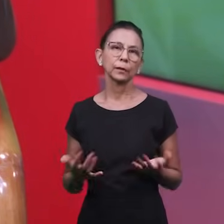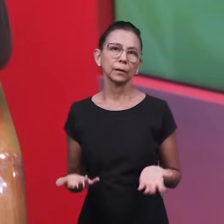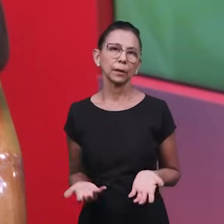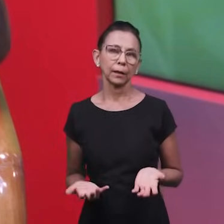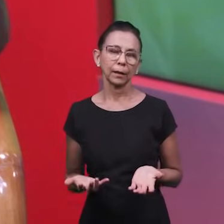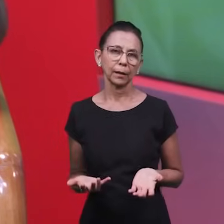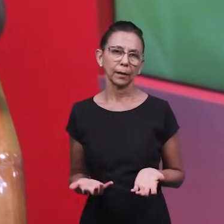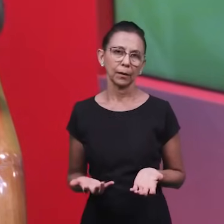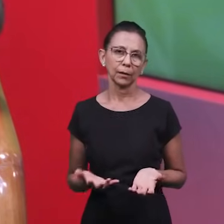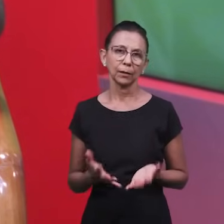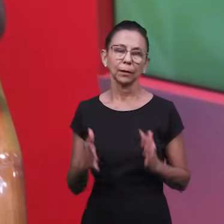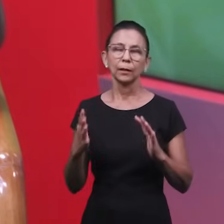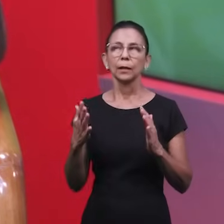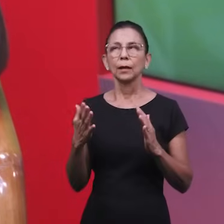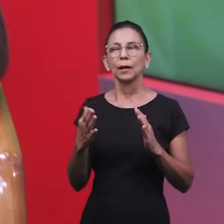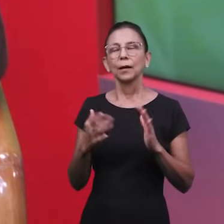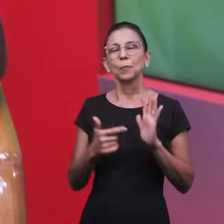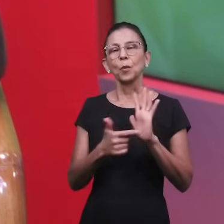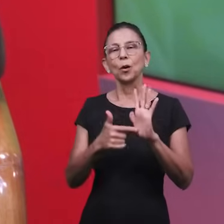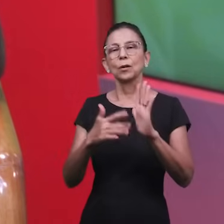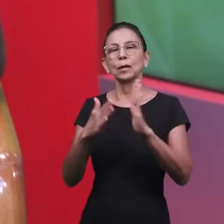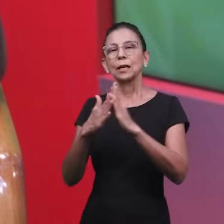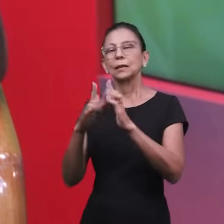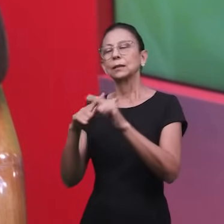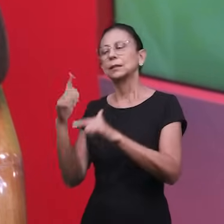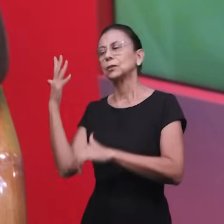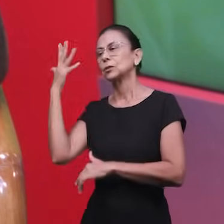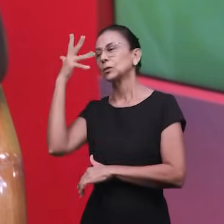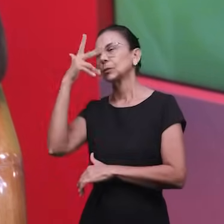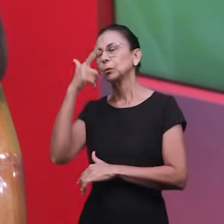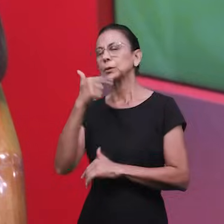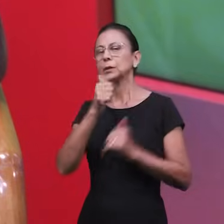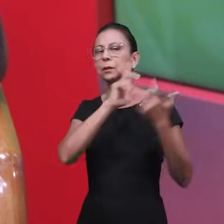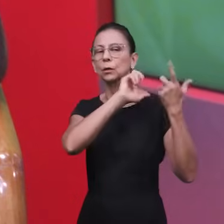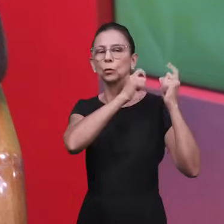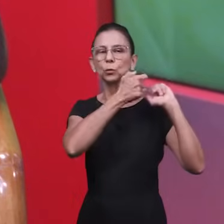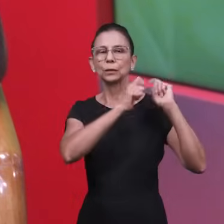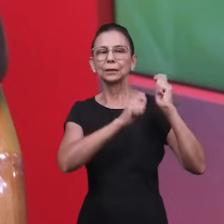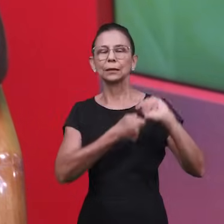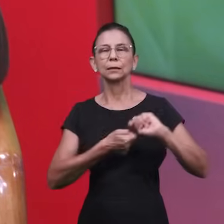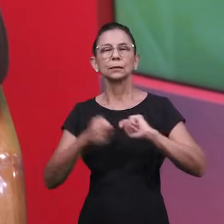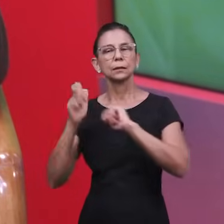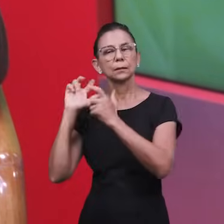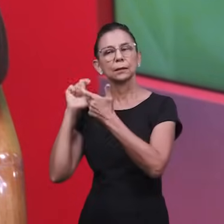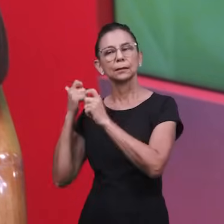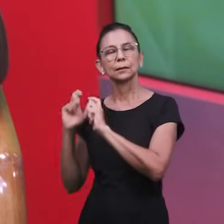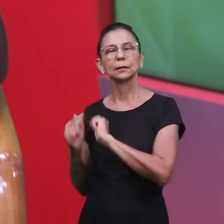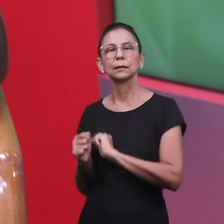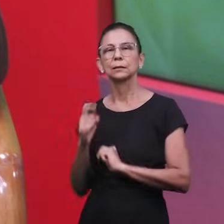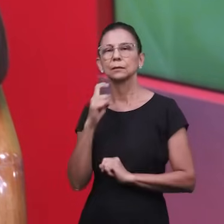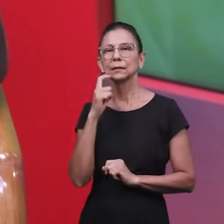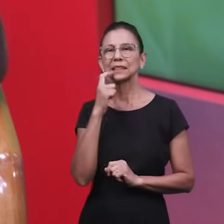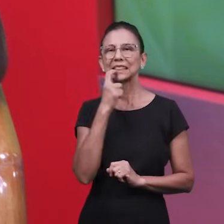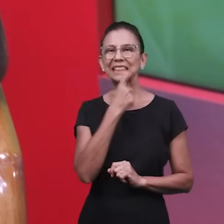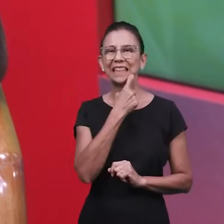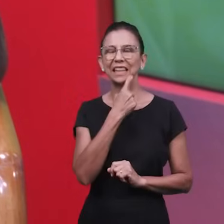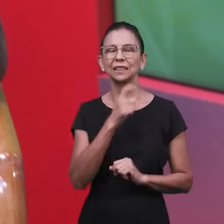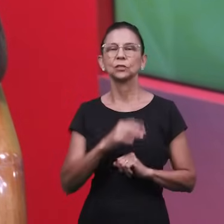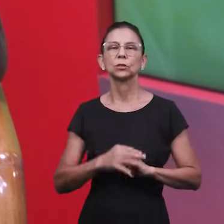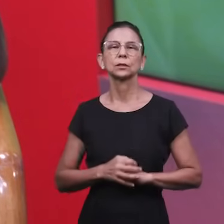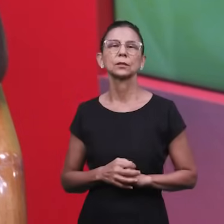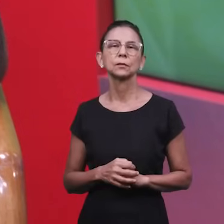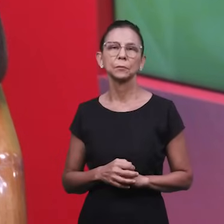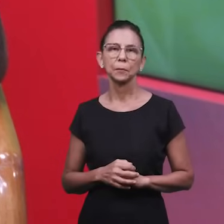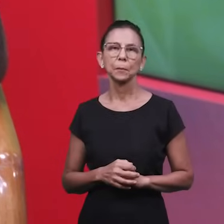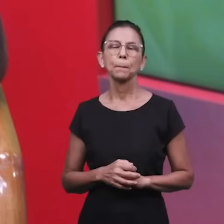A igreja é formosa, seus olhos, as tranças, os dentes, né?